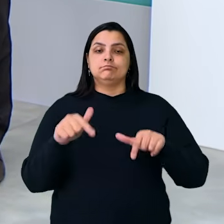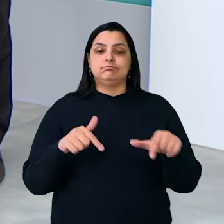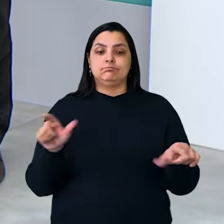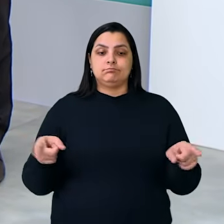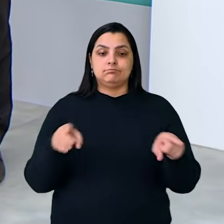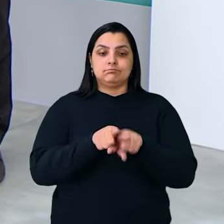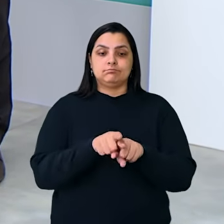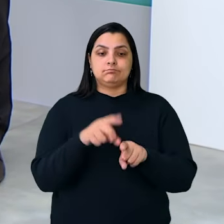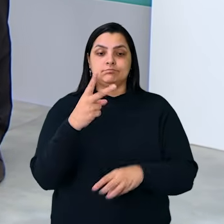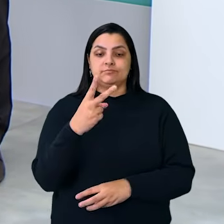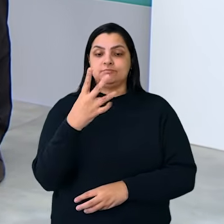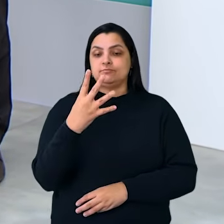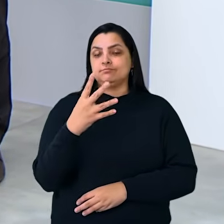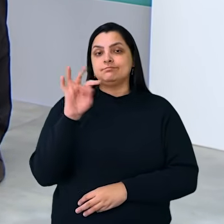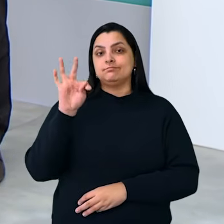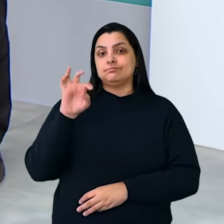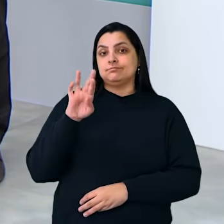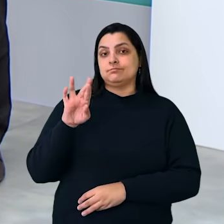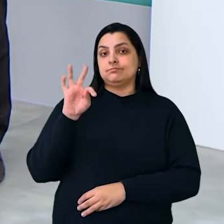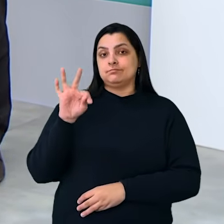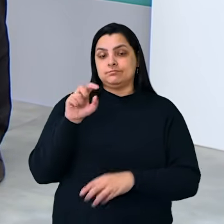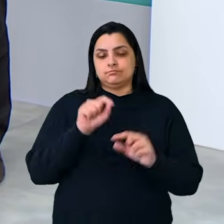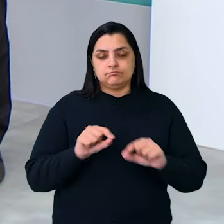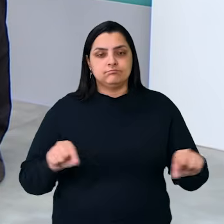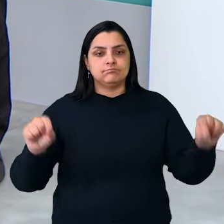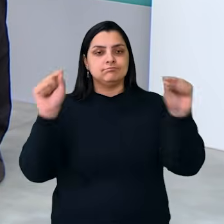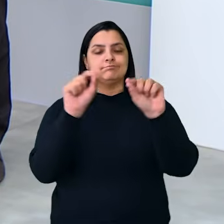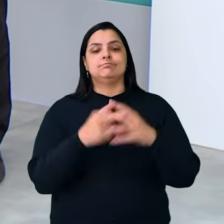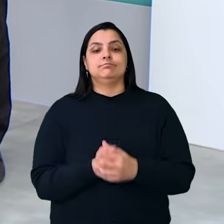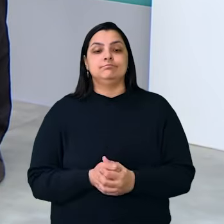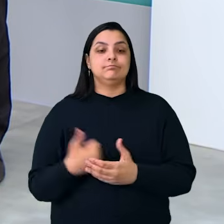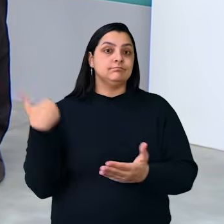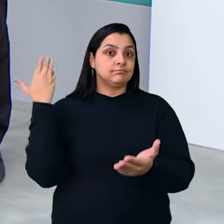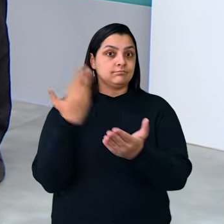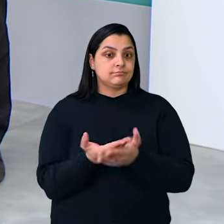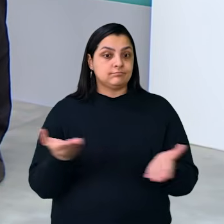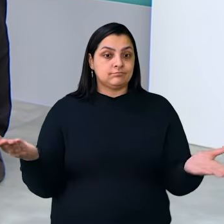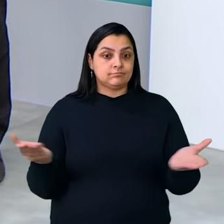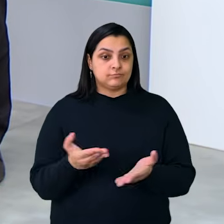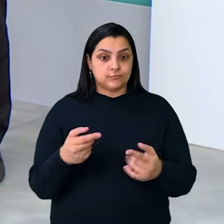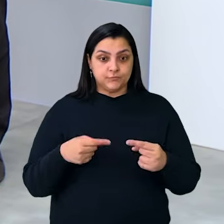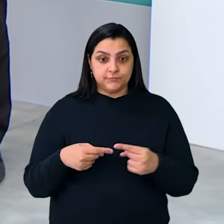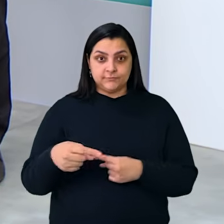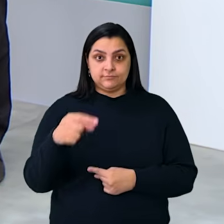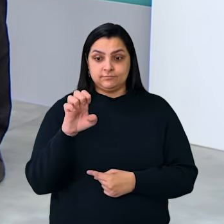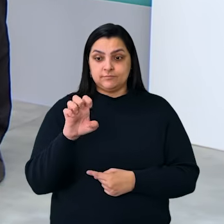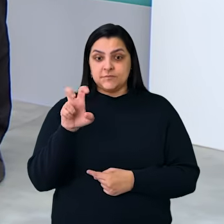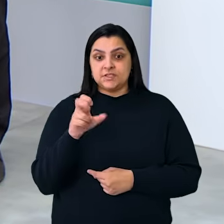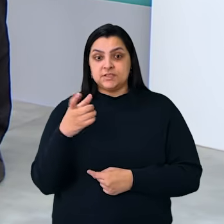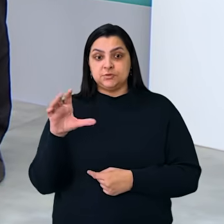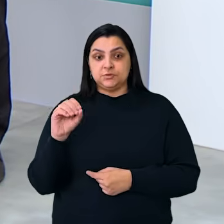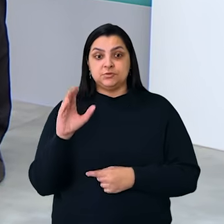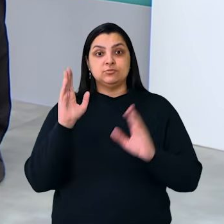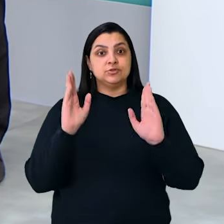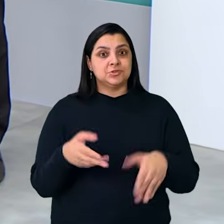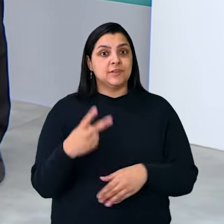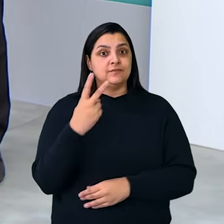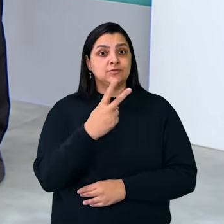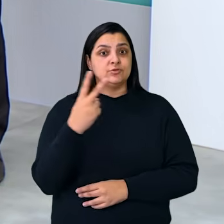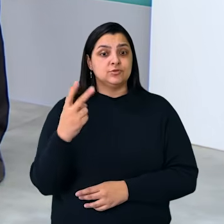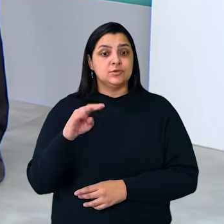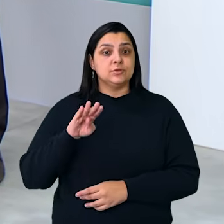Trabalhista, em parceria com os 24 tribunais regionais do trabalho. Até hoje, as edições da Semana da Execução movimentaram